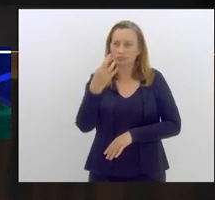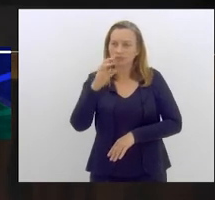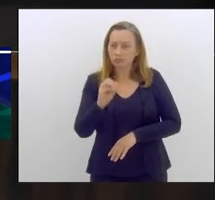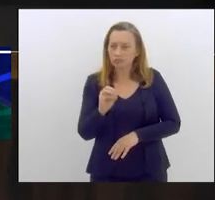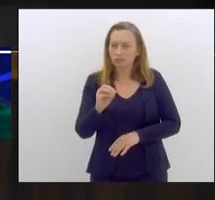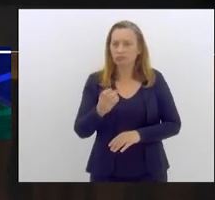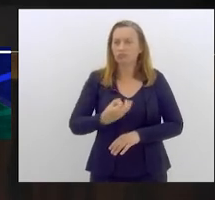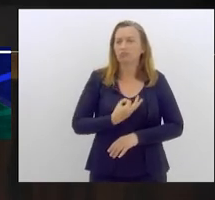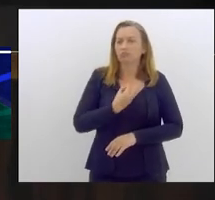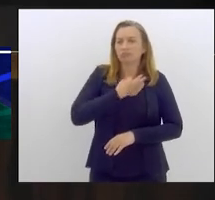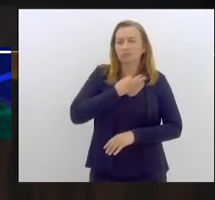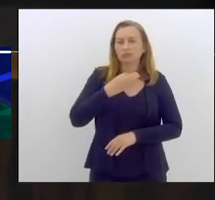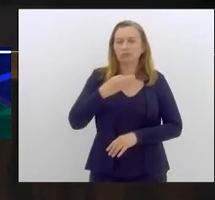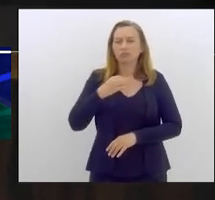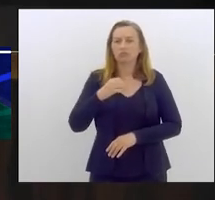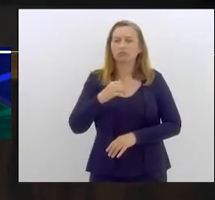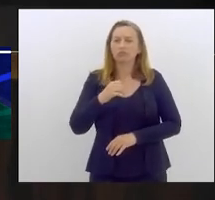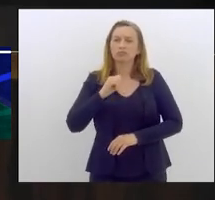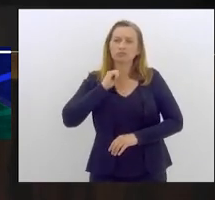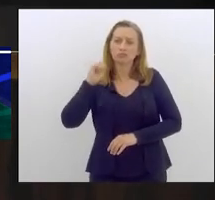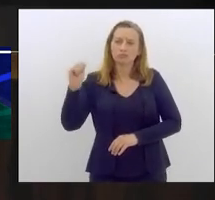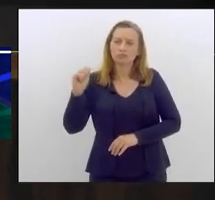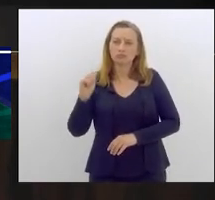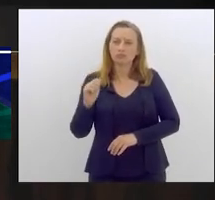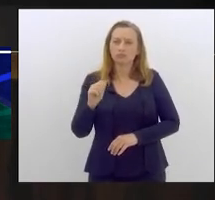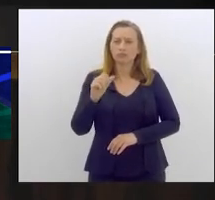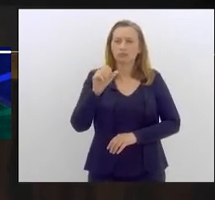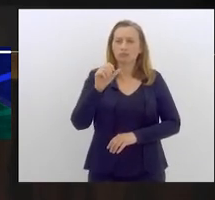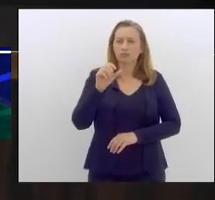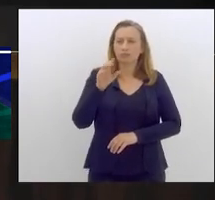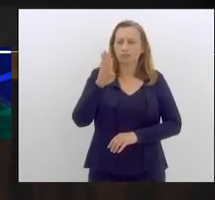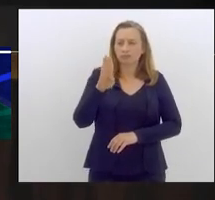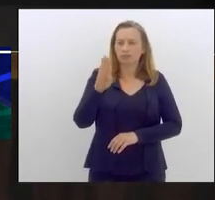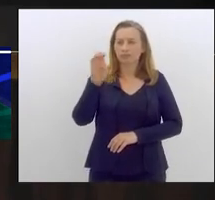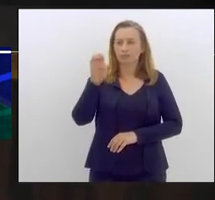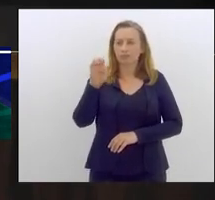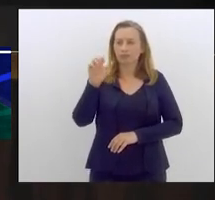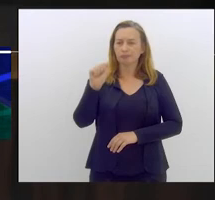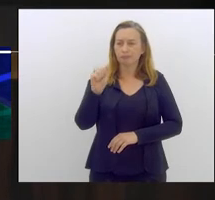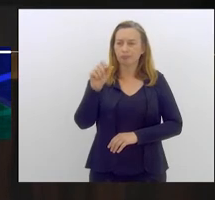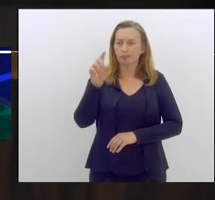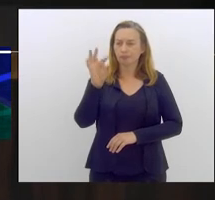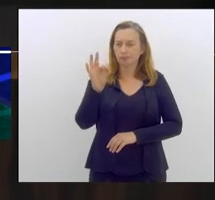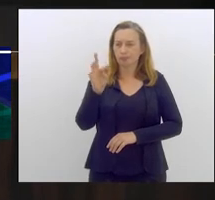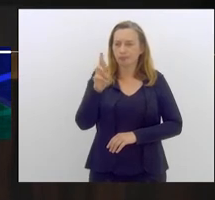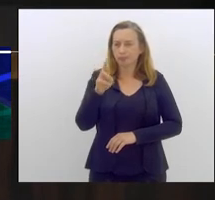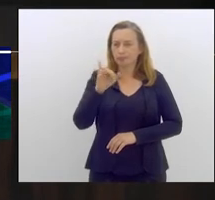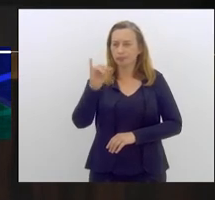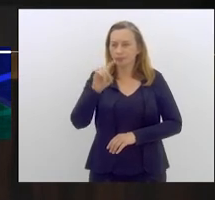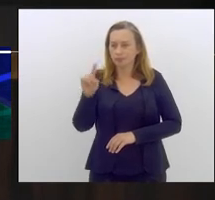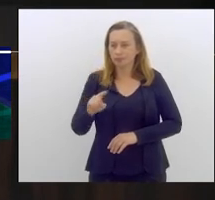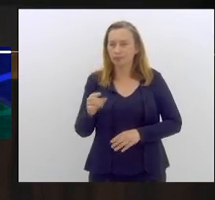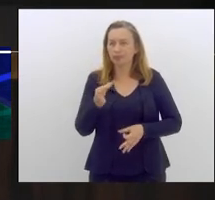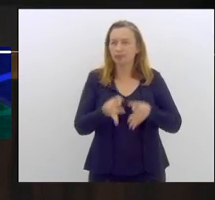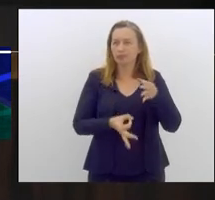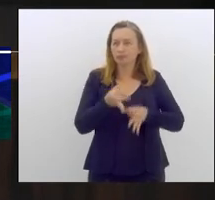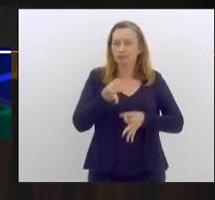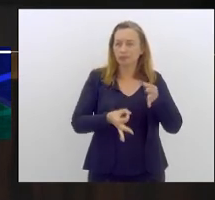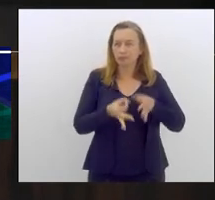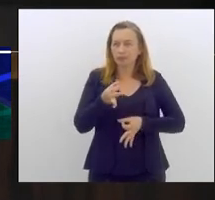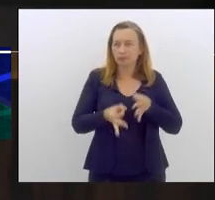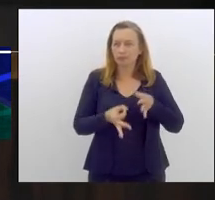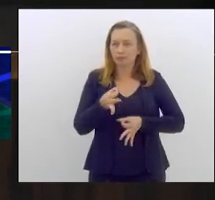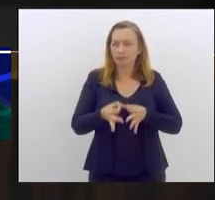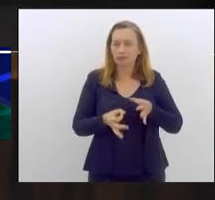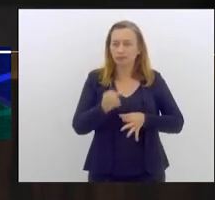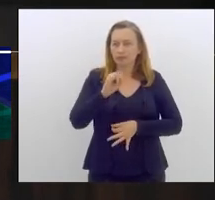Tiradentes, respectivo diploma, à senhora Beatriz Torres de Oliveira, excelentíssima juíza de direito da comarca de São